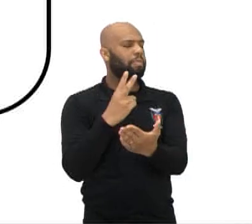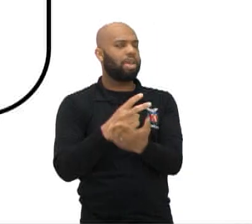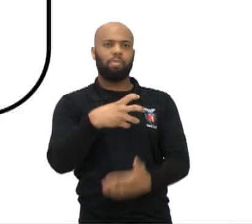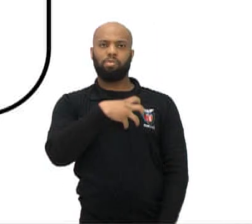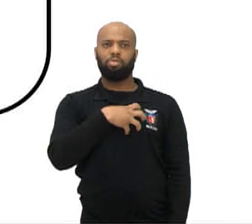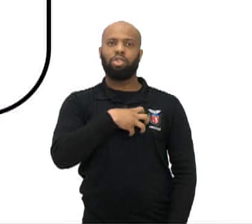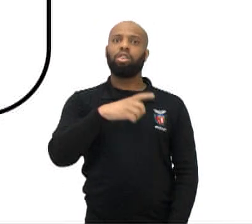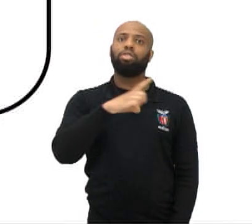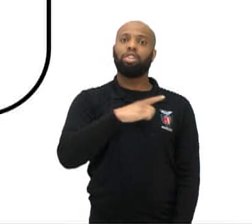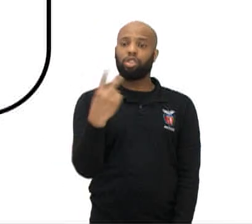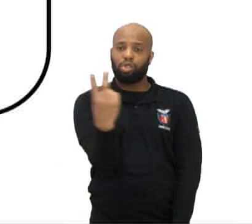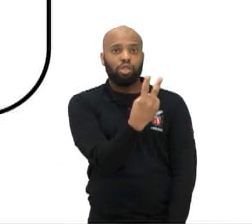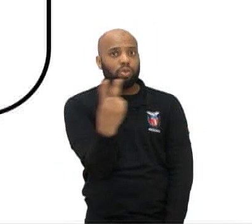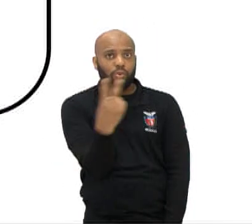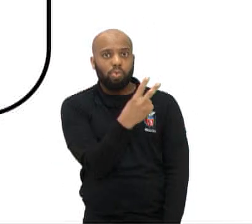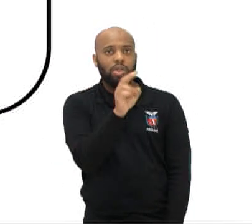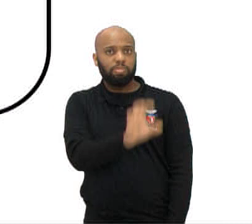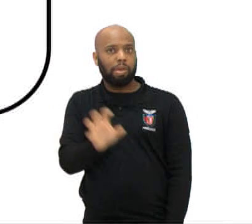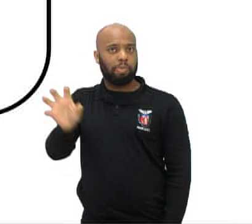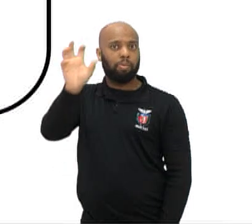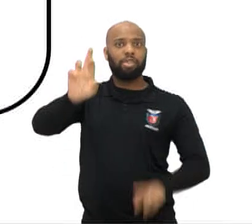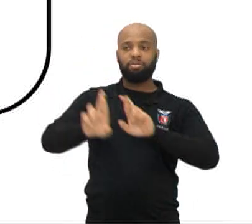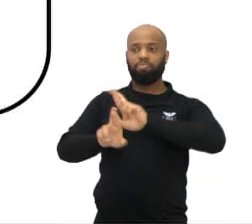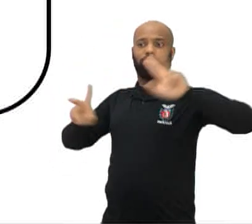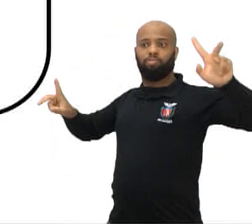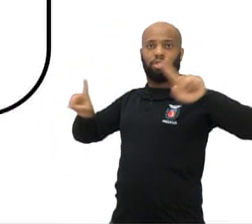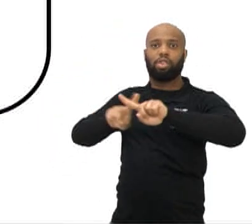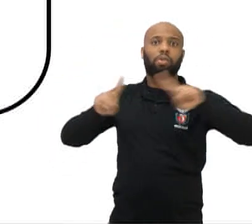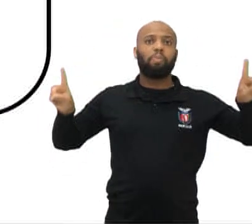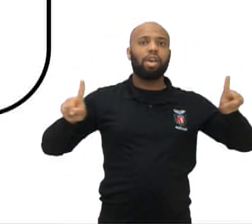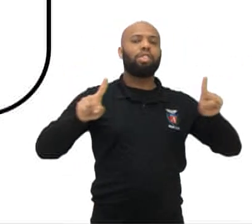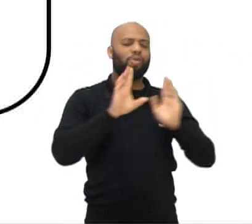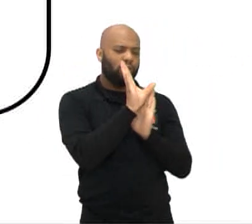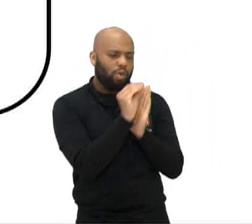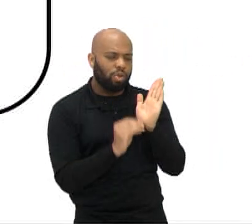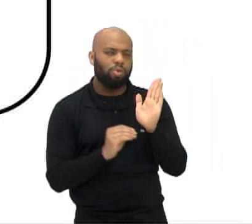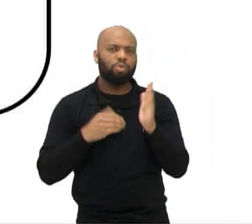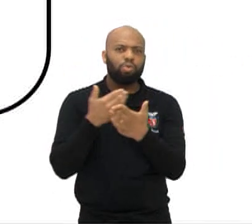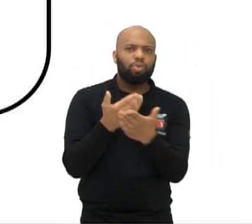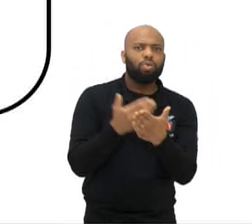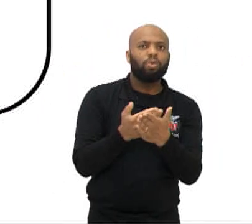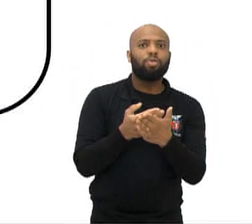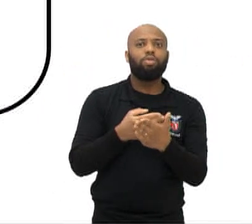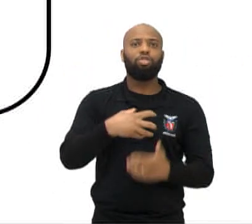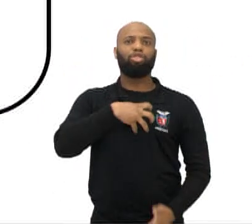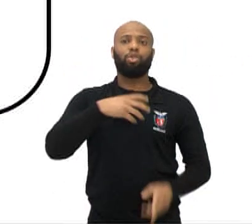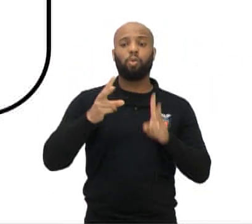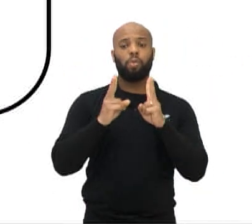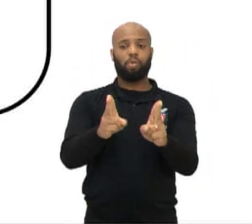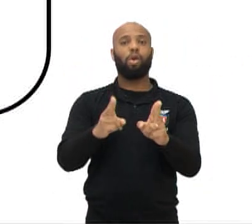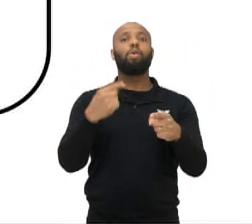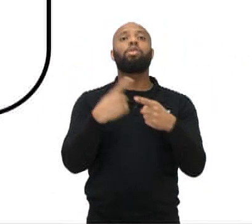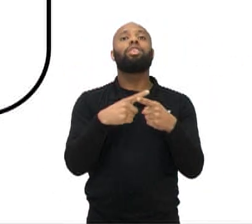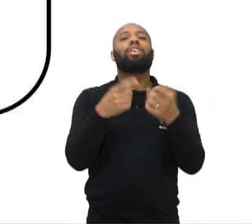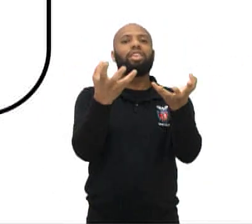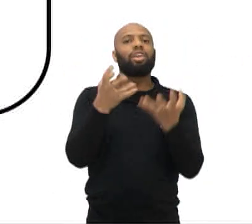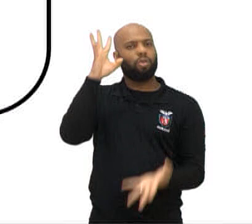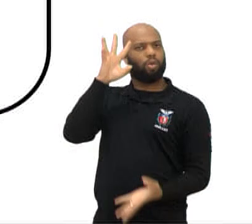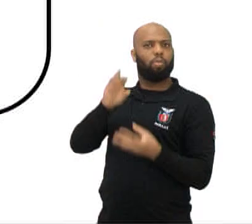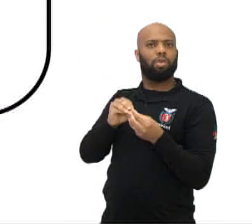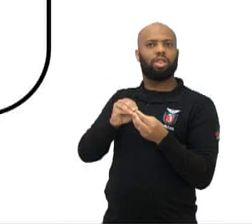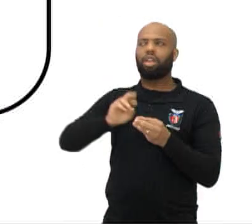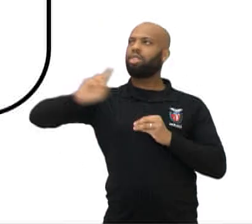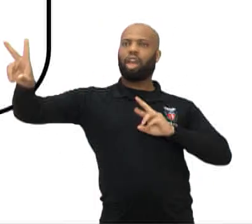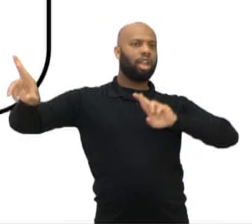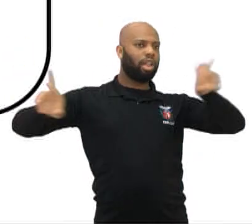foram duas regiões diferentes, mas os conteúdos que a gente desenvolveu foram iguais, justamente para entender